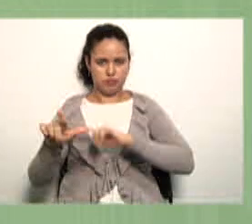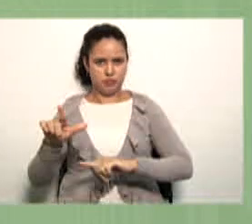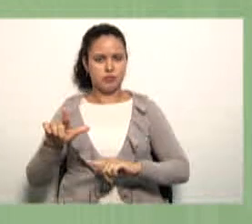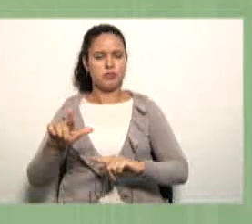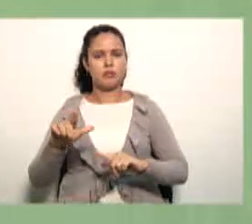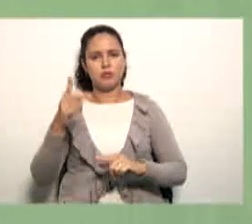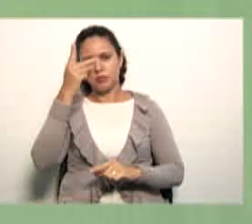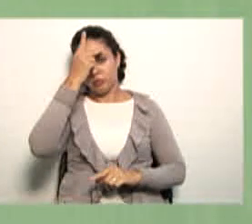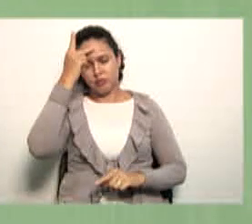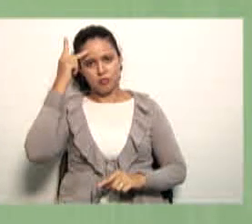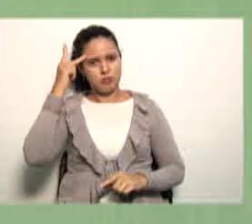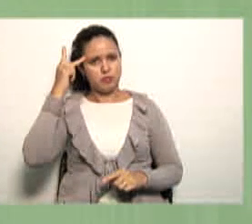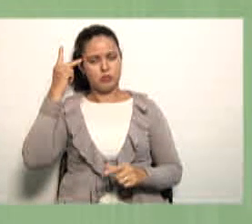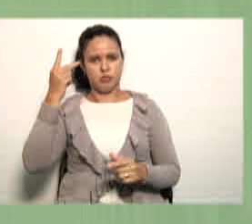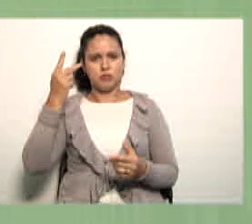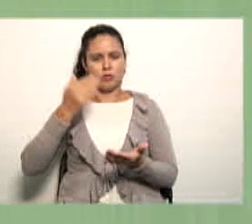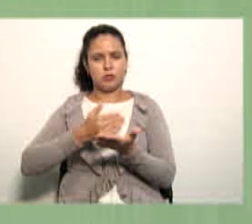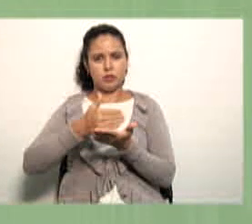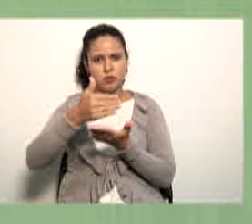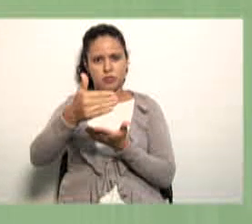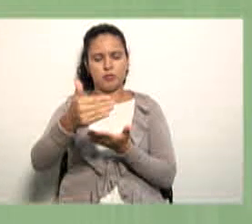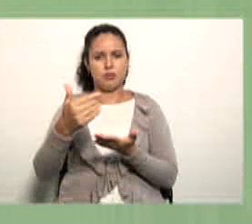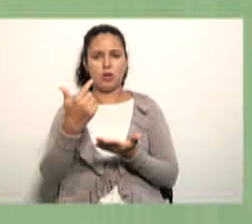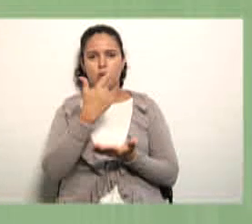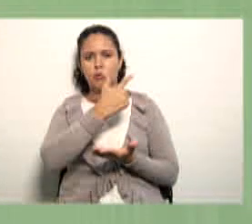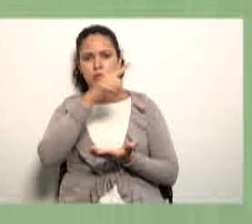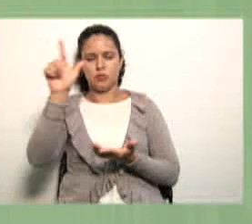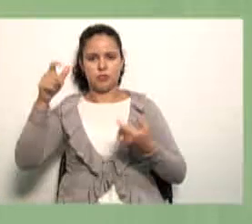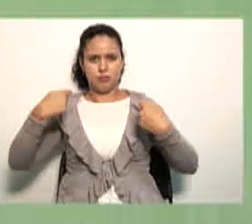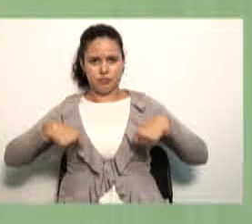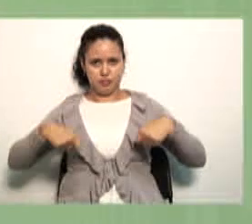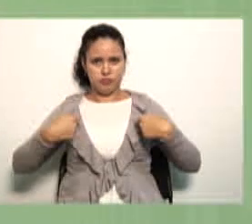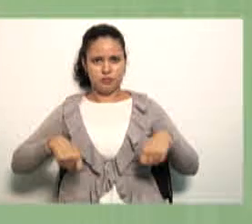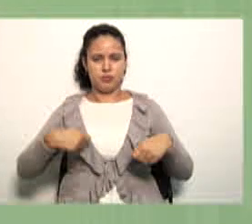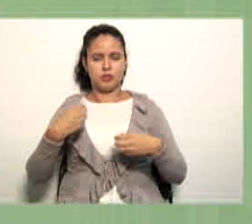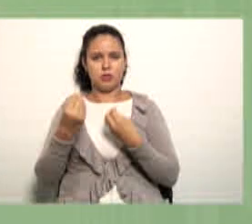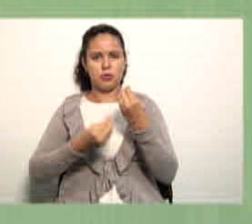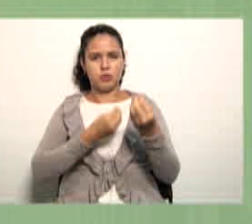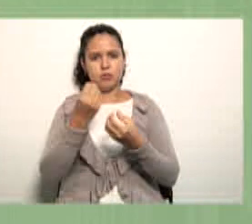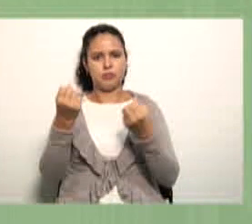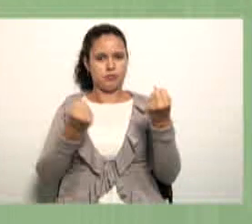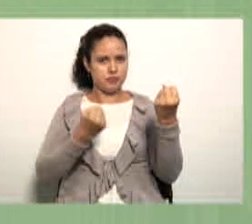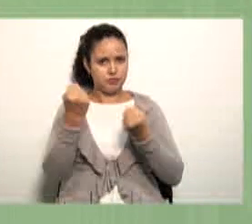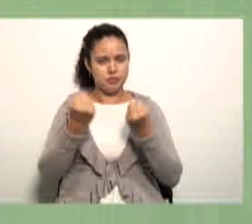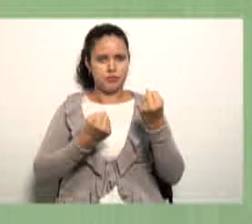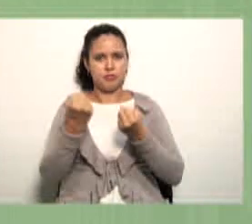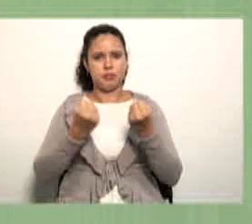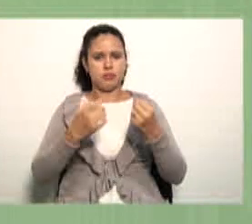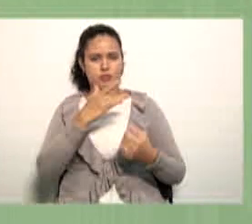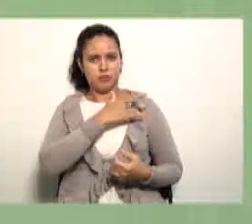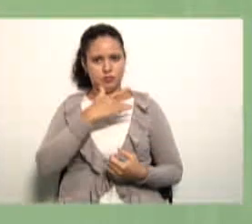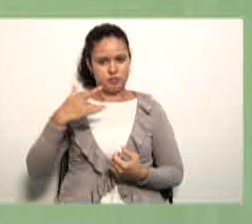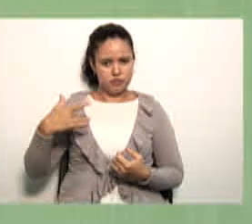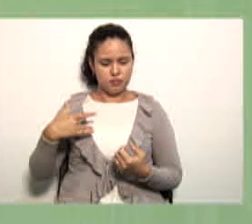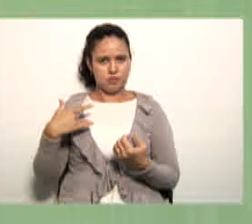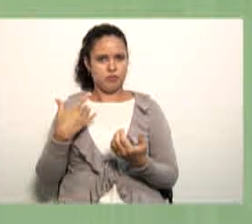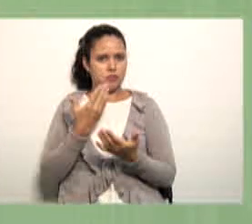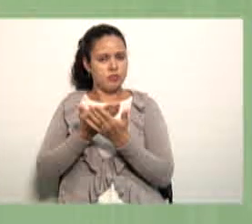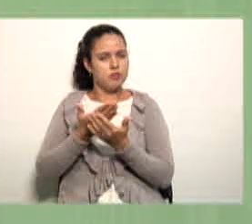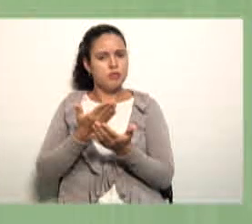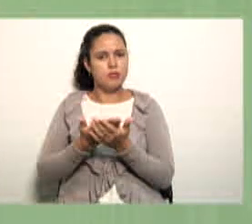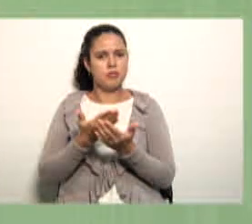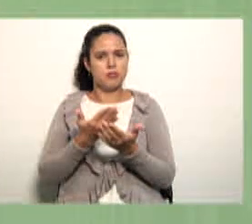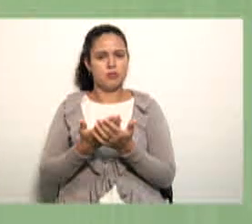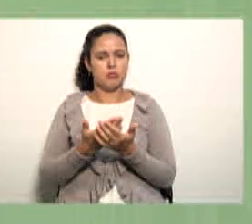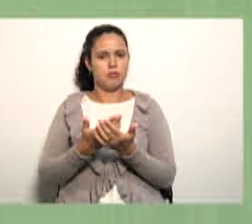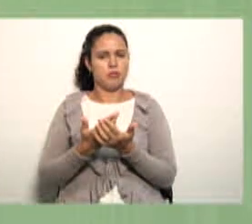as pessoas passam a ter outras necessidades, como transporte, saúde, educação e etc.